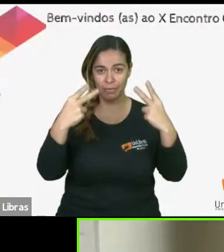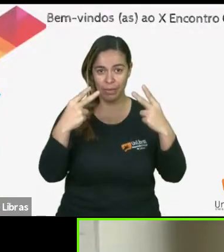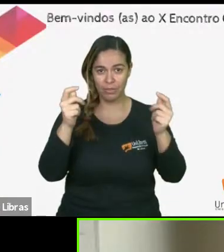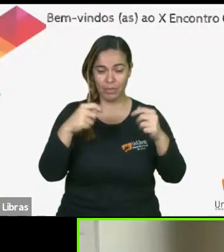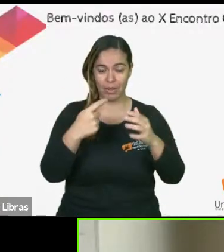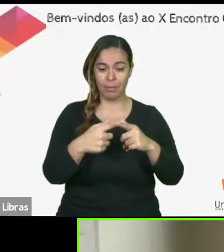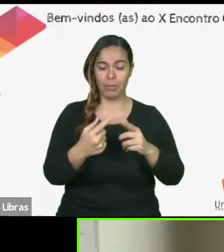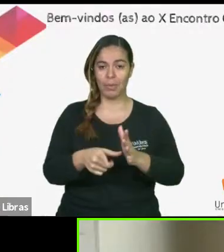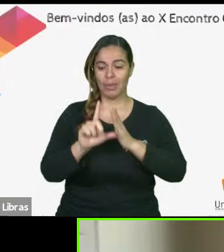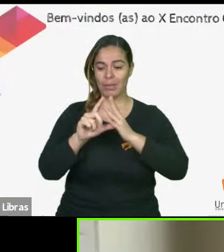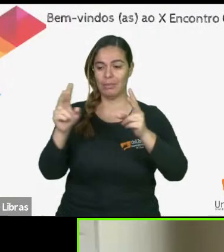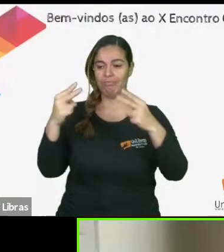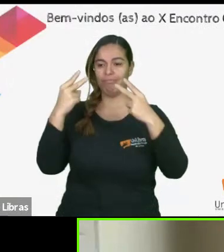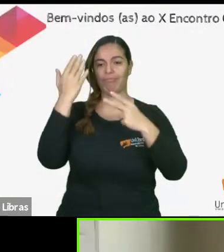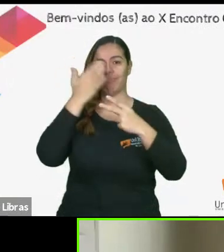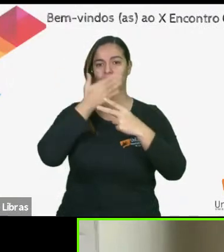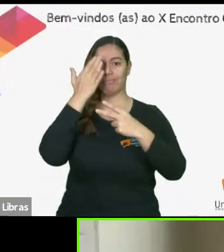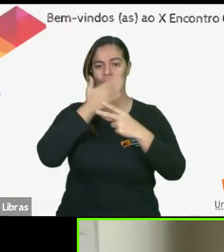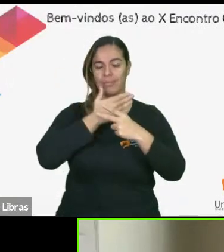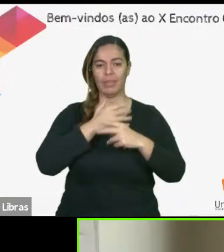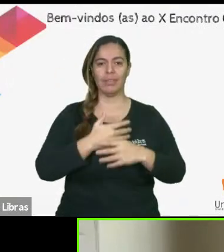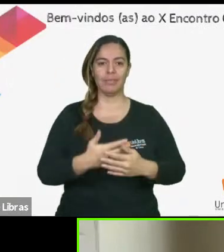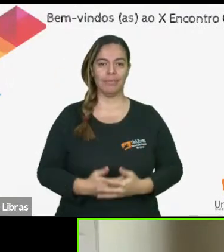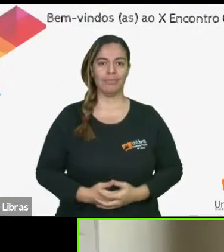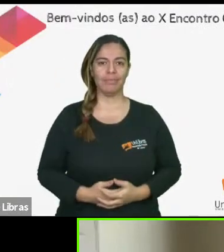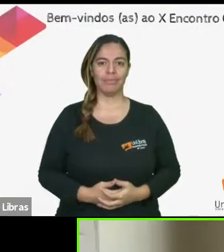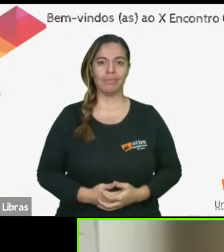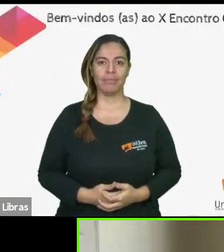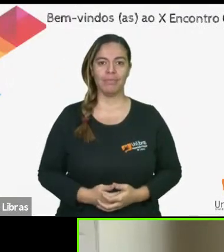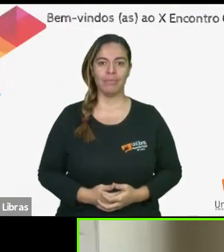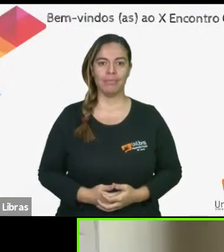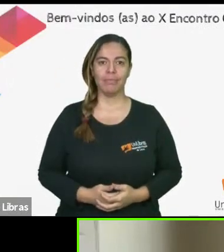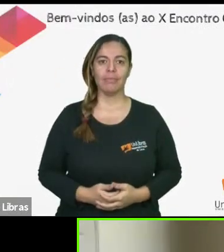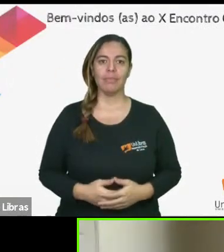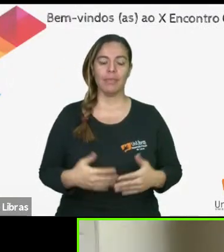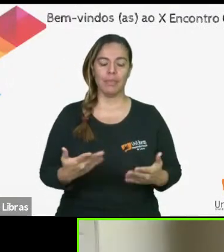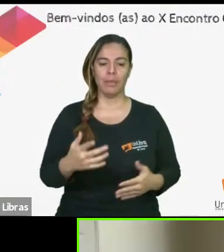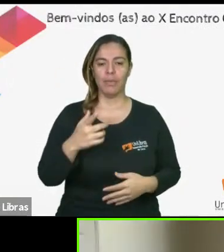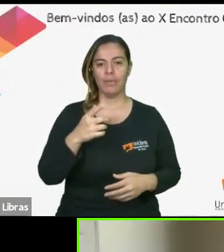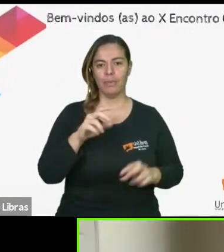no podía. Claro, respecto de esto,